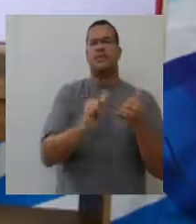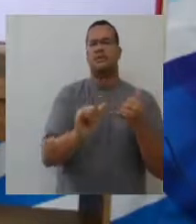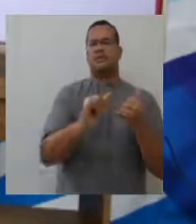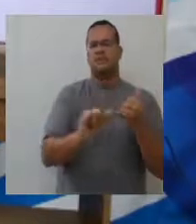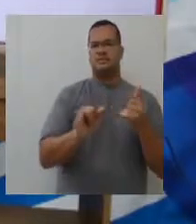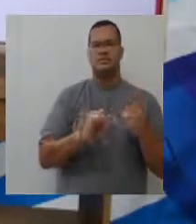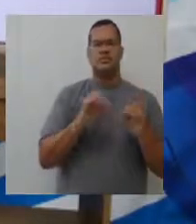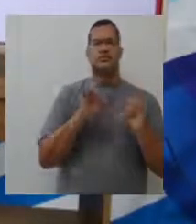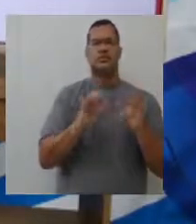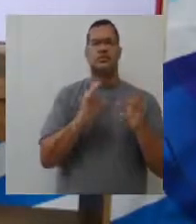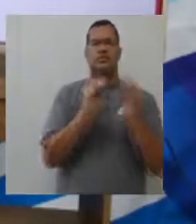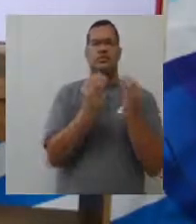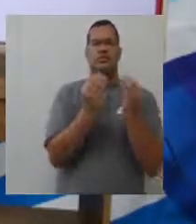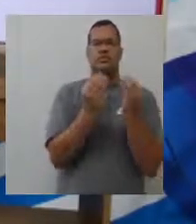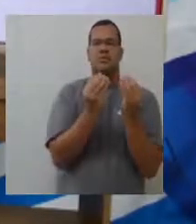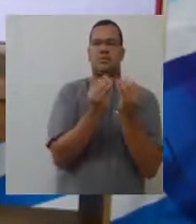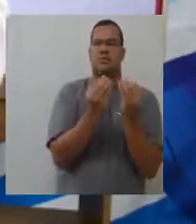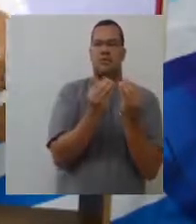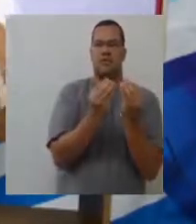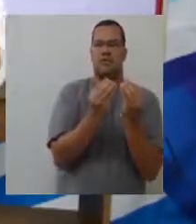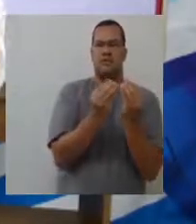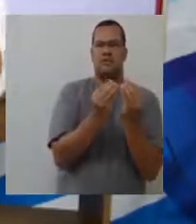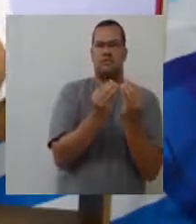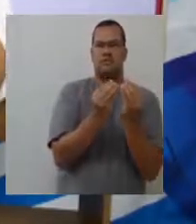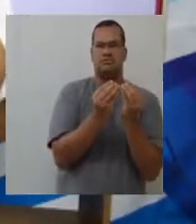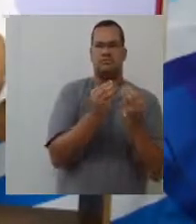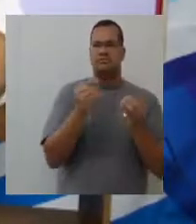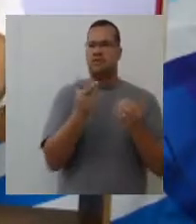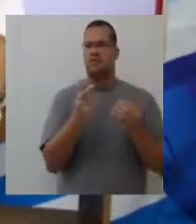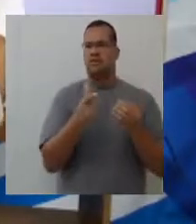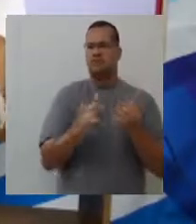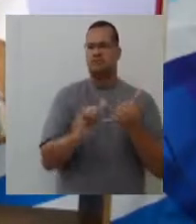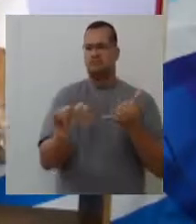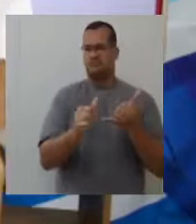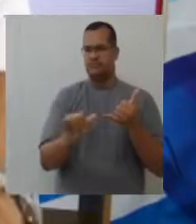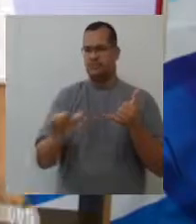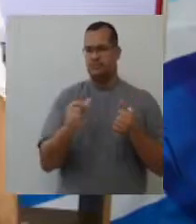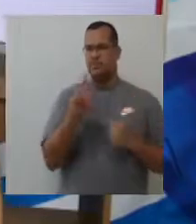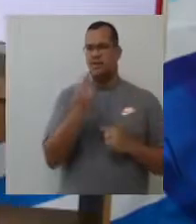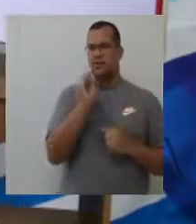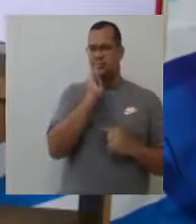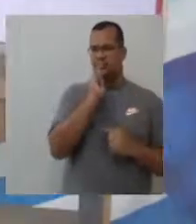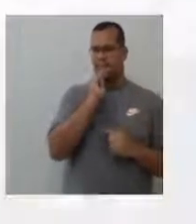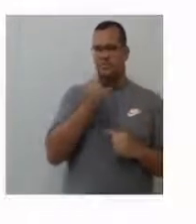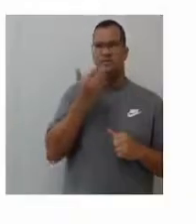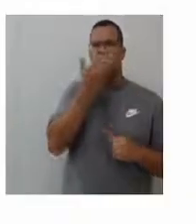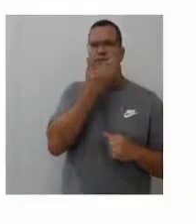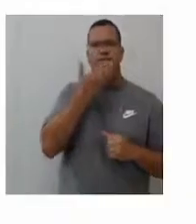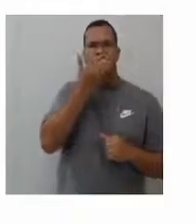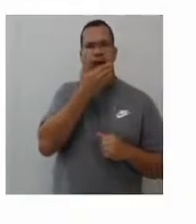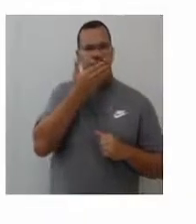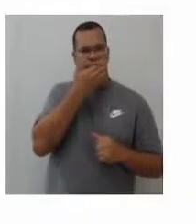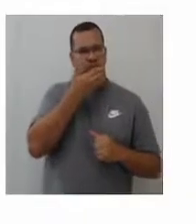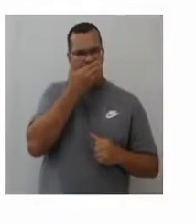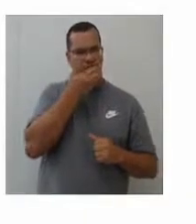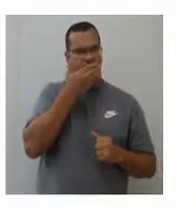são moléculas, quando elas não conduzem eletricidade. Então, exemplo disso, açúcar, a nossa